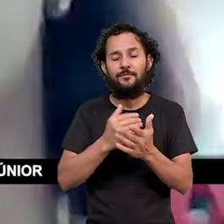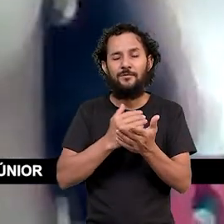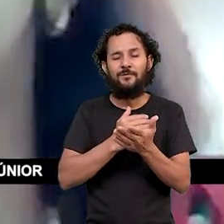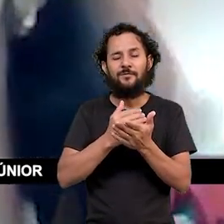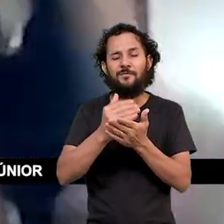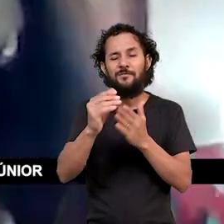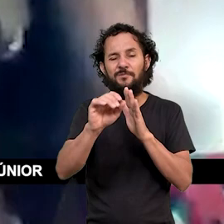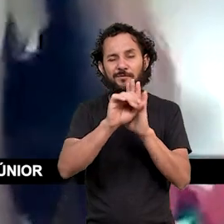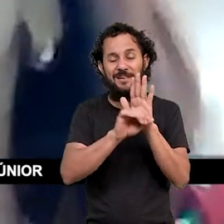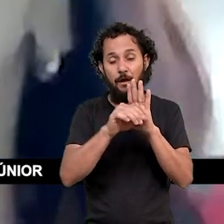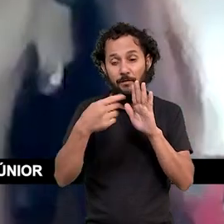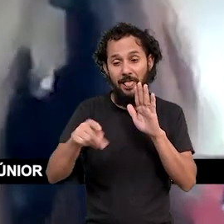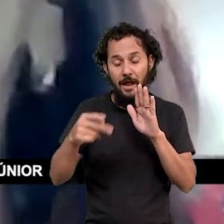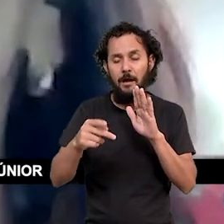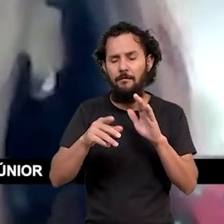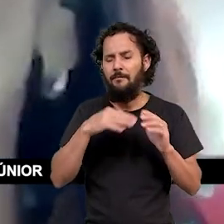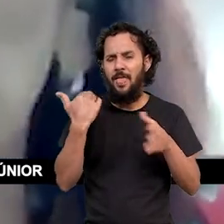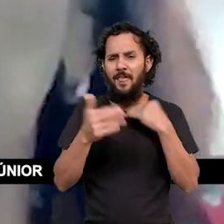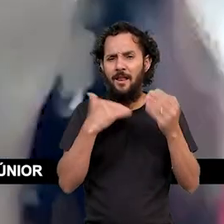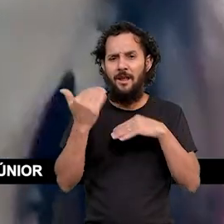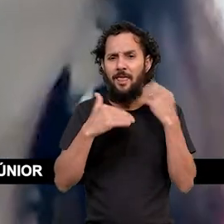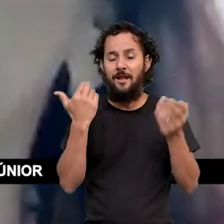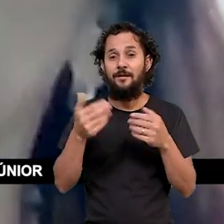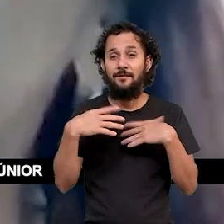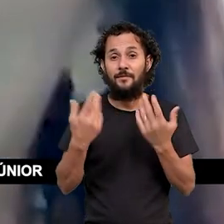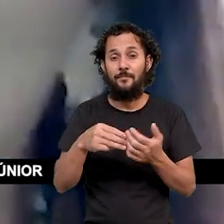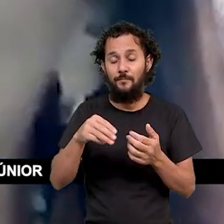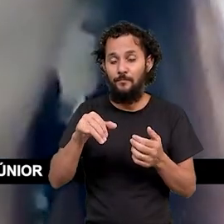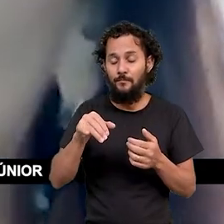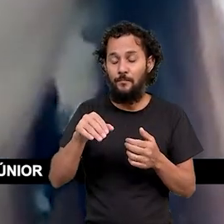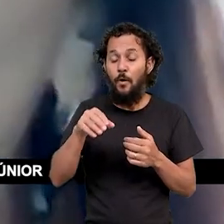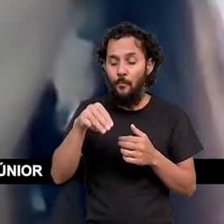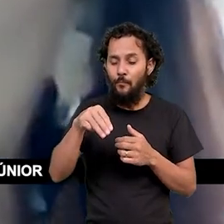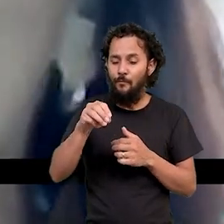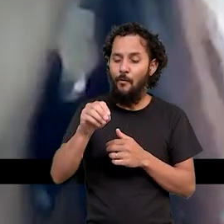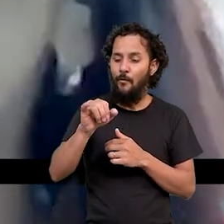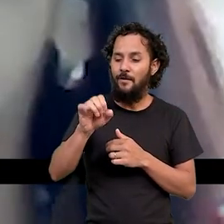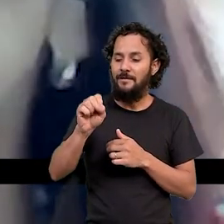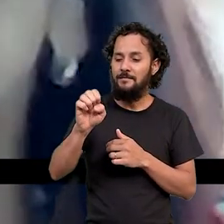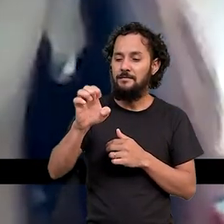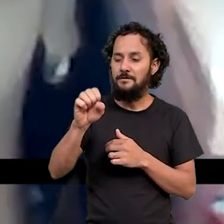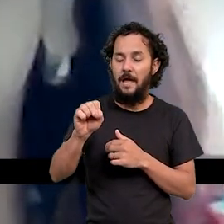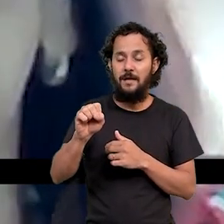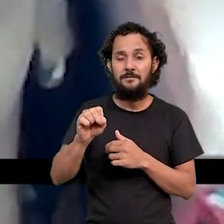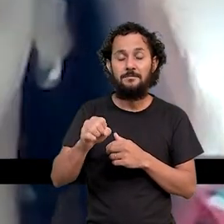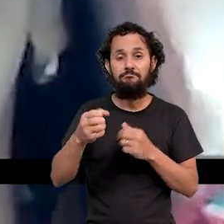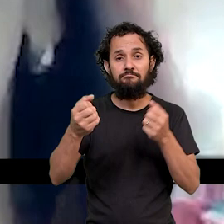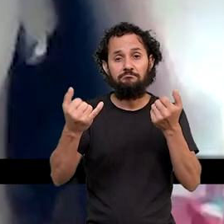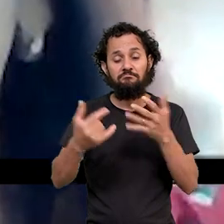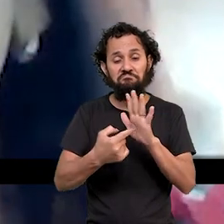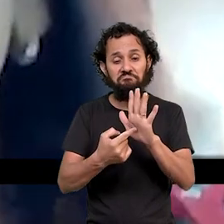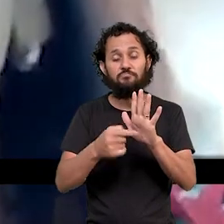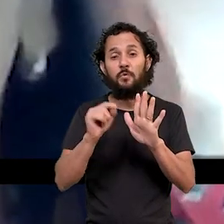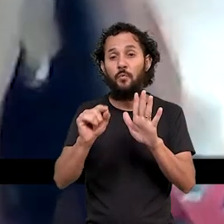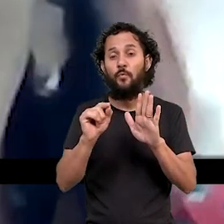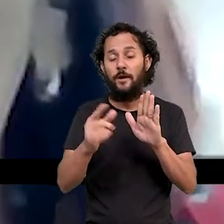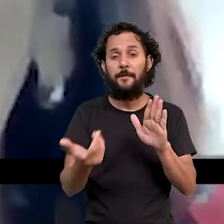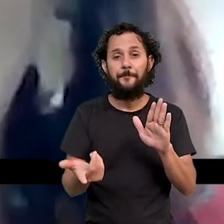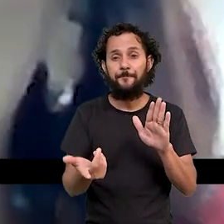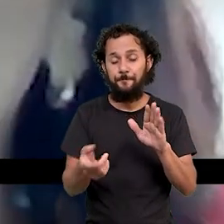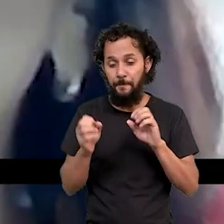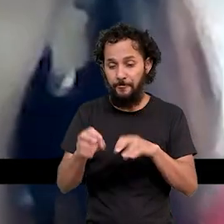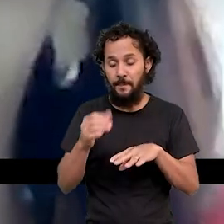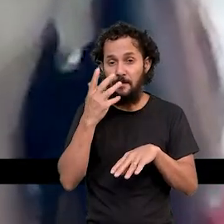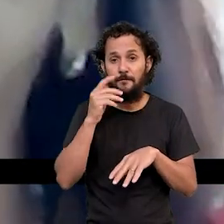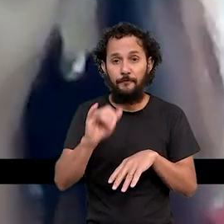início do século ainda era muito grande. O próprio Moisés Kuman Júnior, ele vai mostrar o tanto que